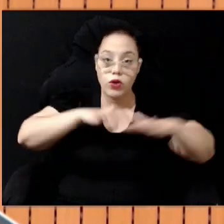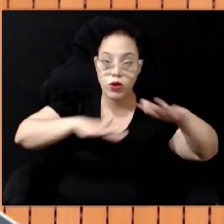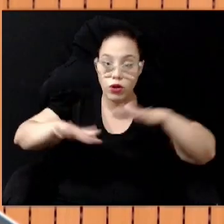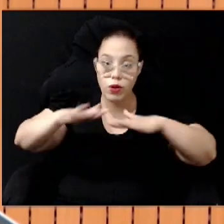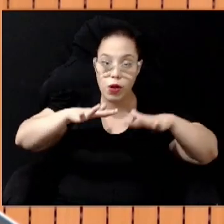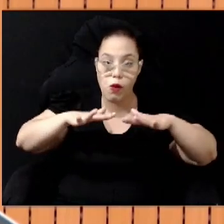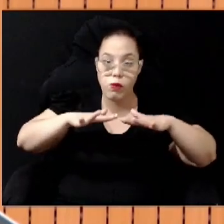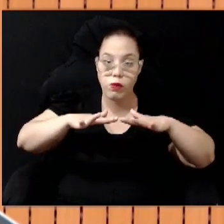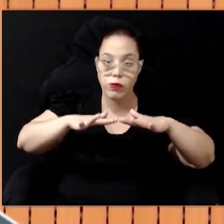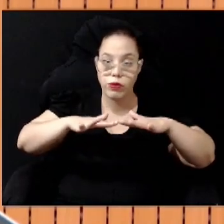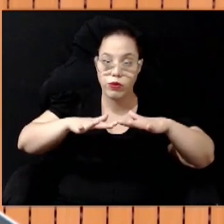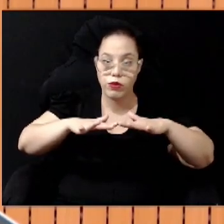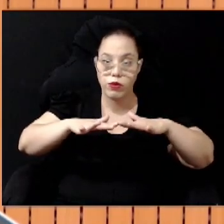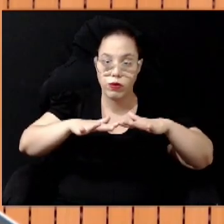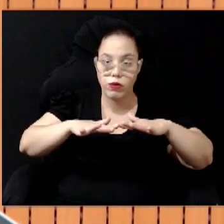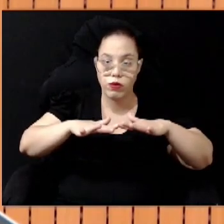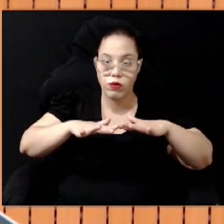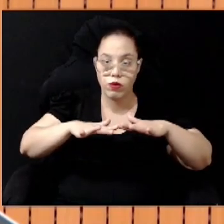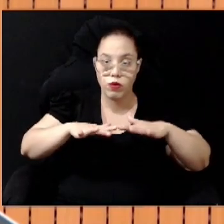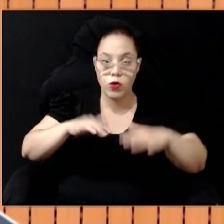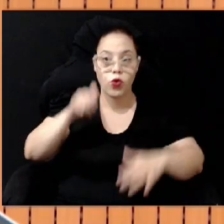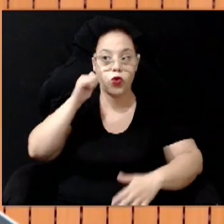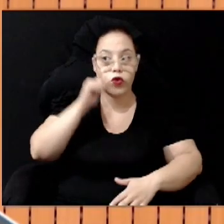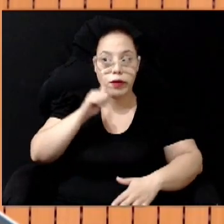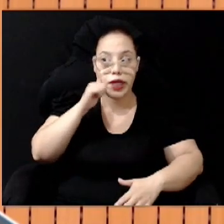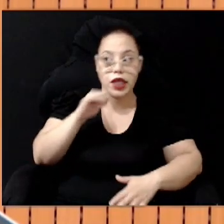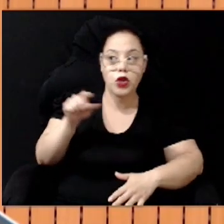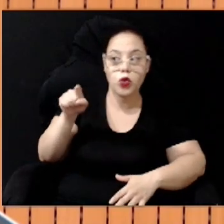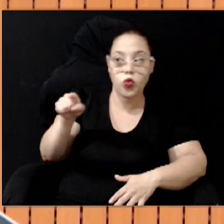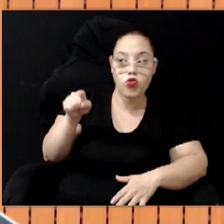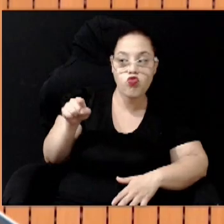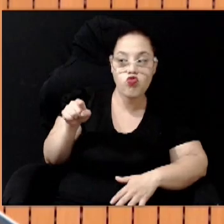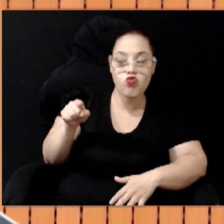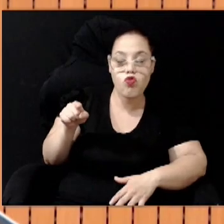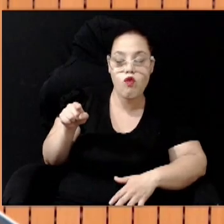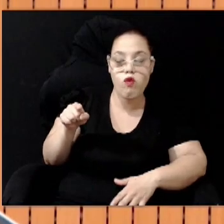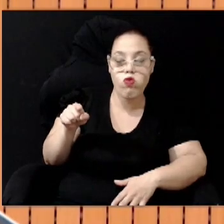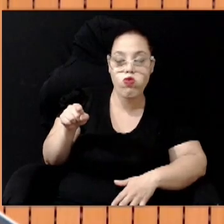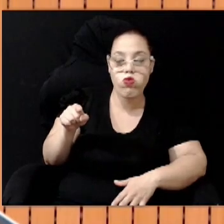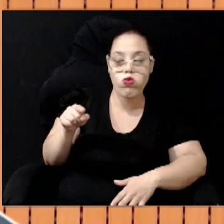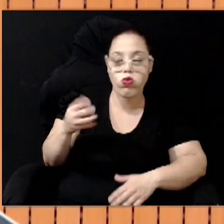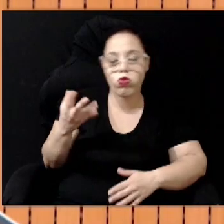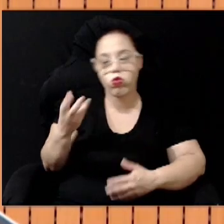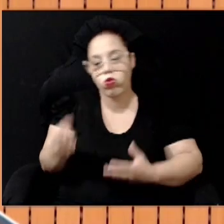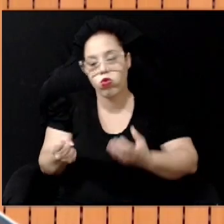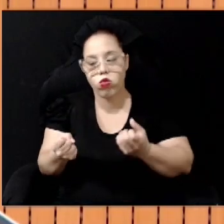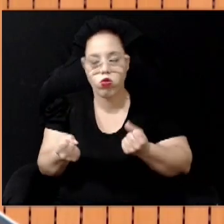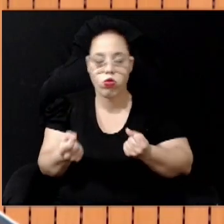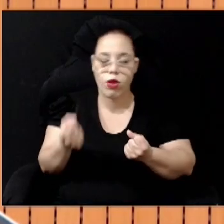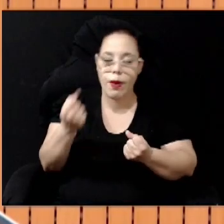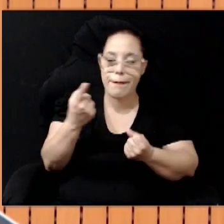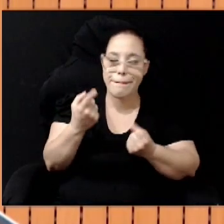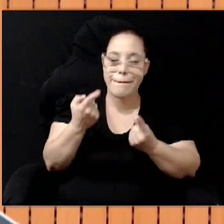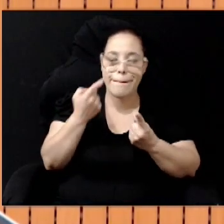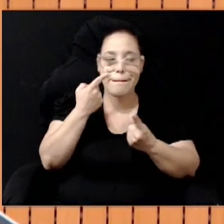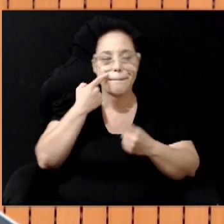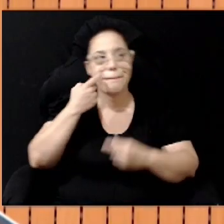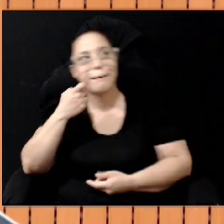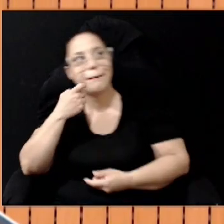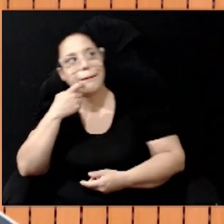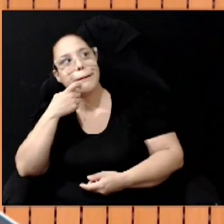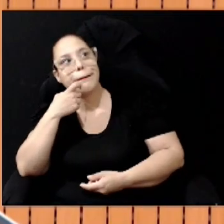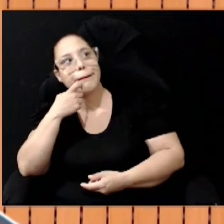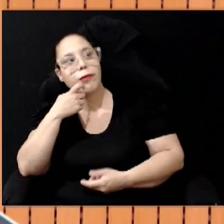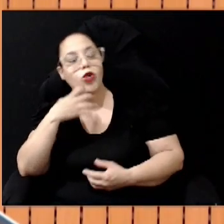extremamente feminino, é que a gente adquire, às vezes, um pouquinho de uma visão um pouco mais